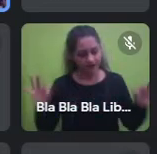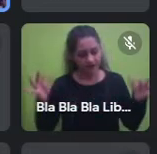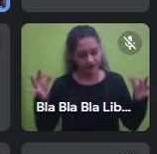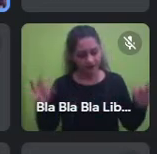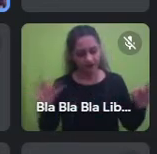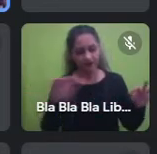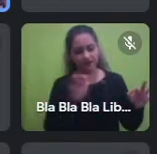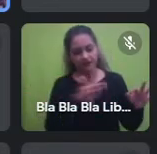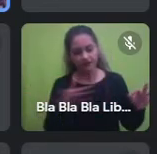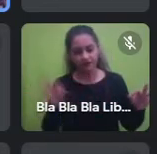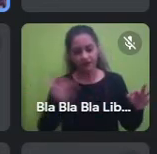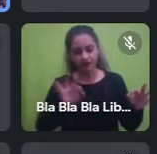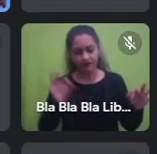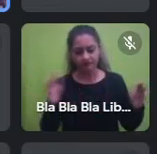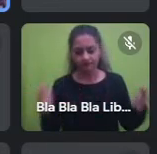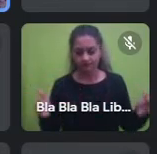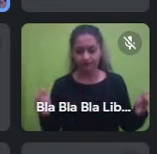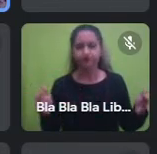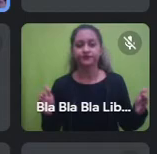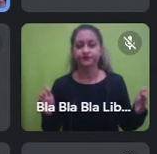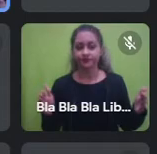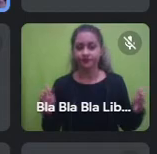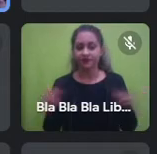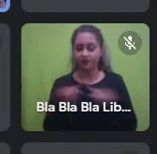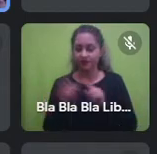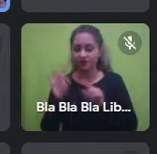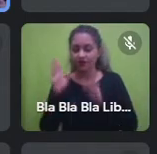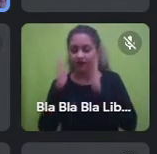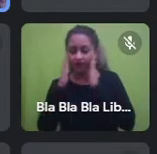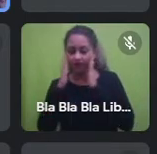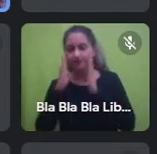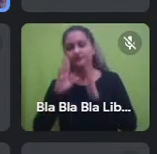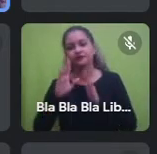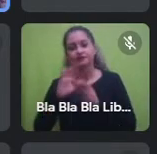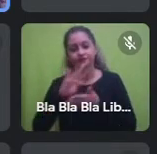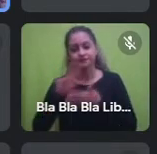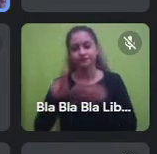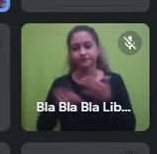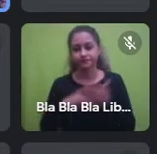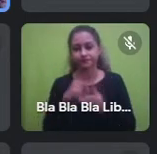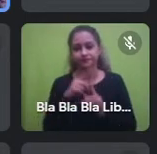total, o comprimento da cabeça, e assim por diante. Próximo.